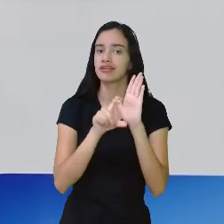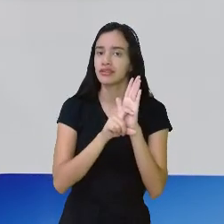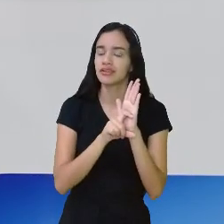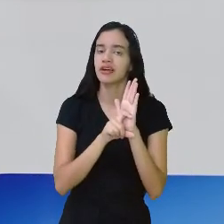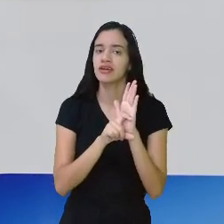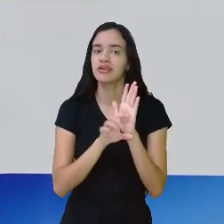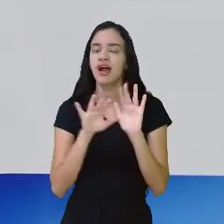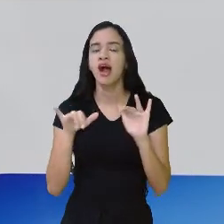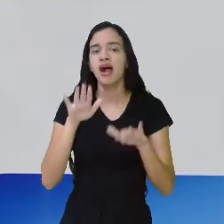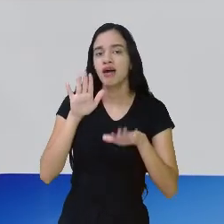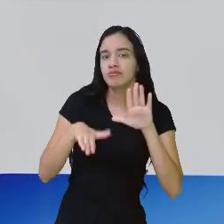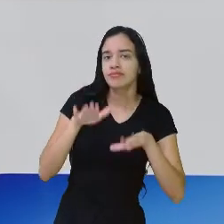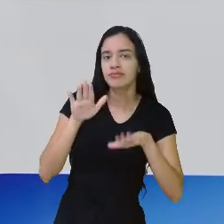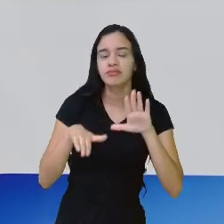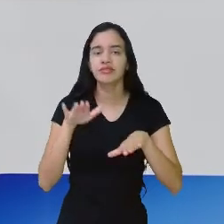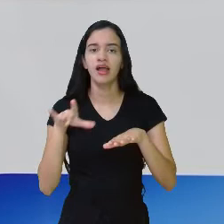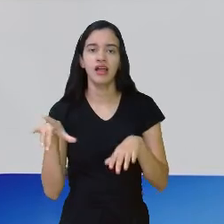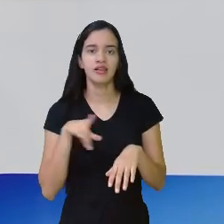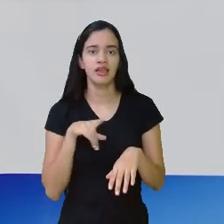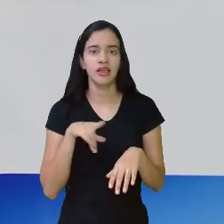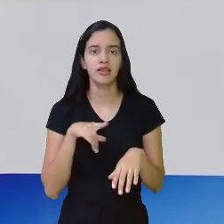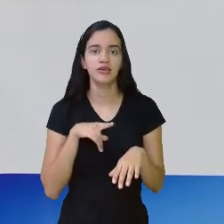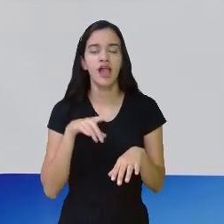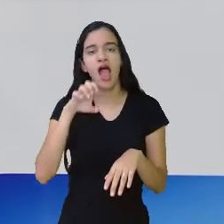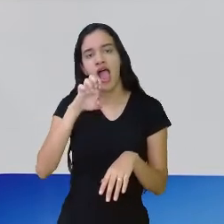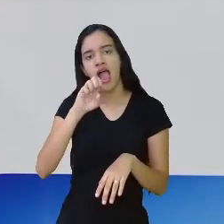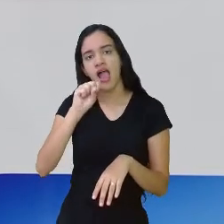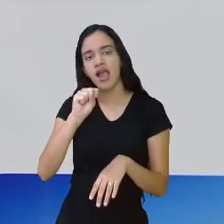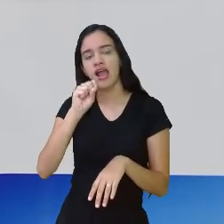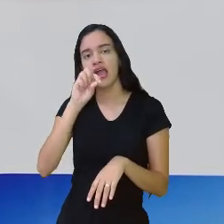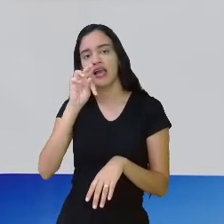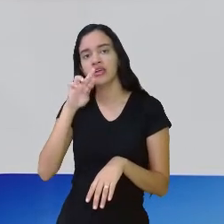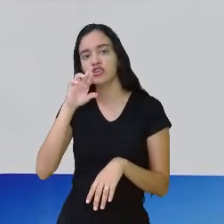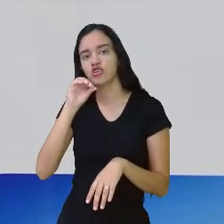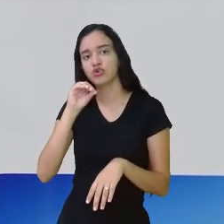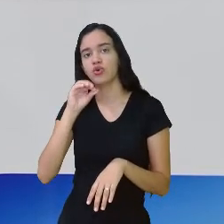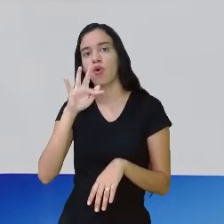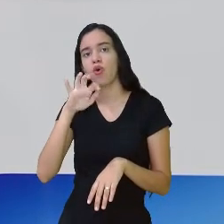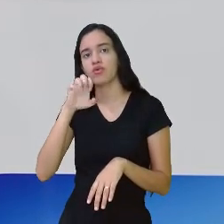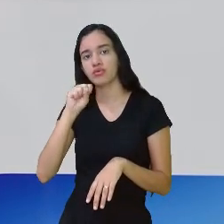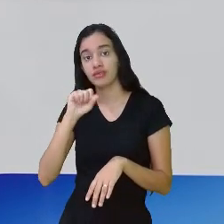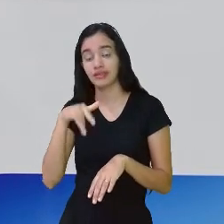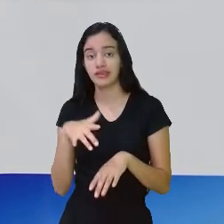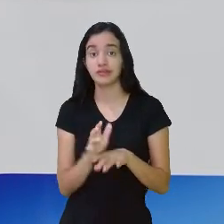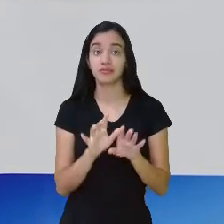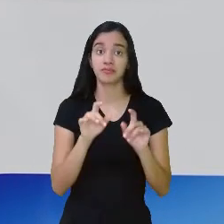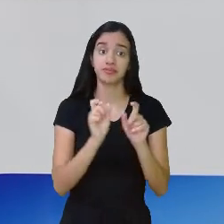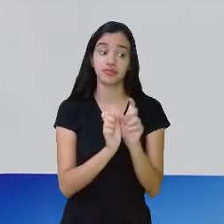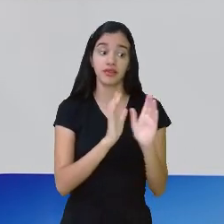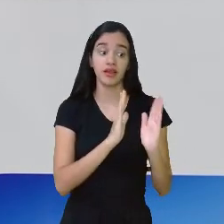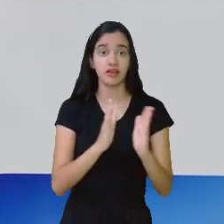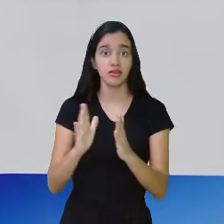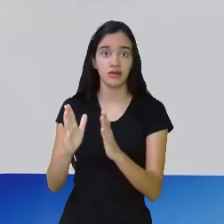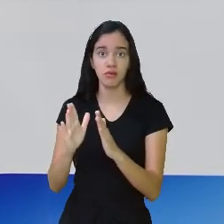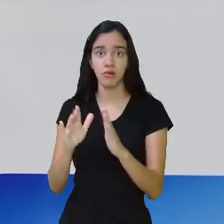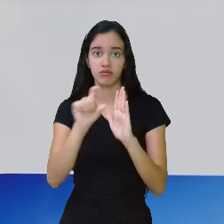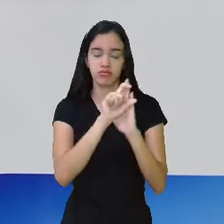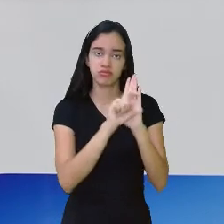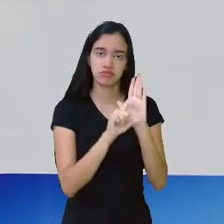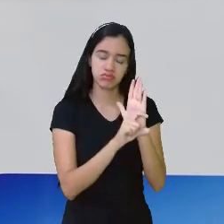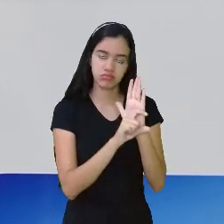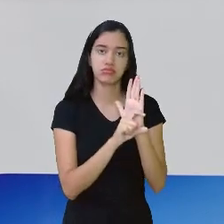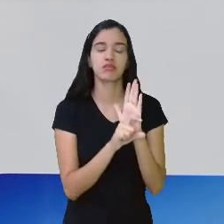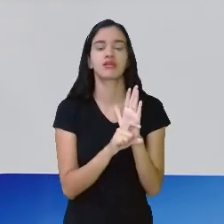versos e às vezes ele tem estrofes separadas, ou seja, cada pedacinho do poema, né, cada conjunto